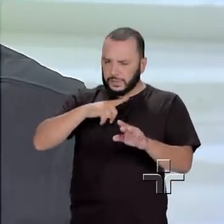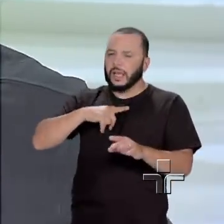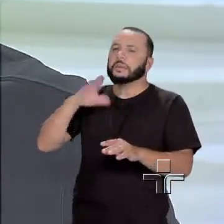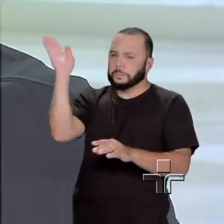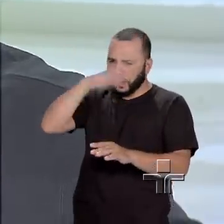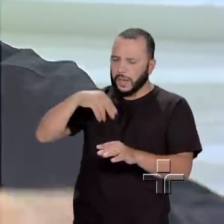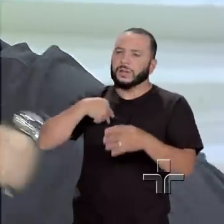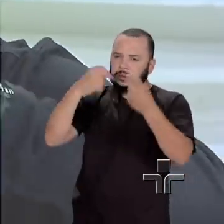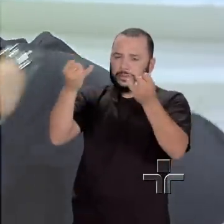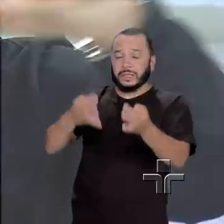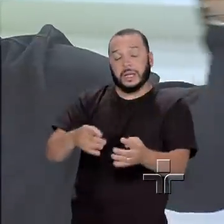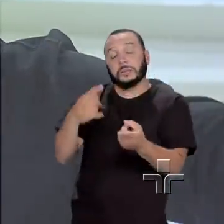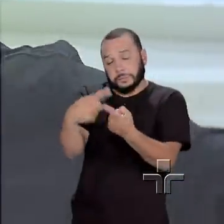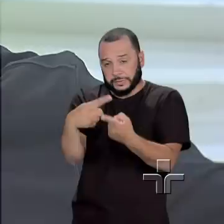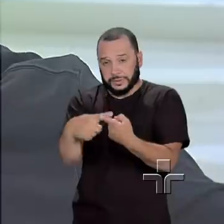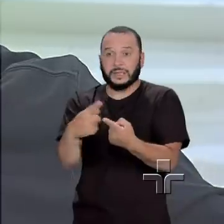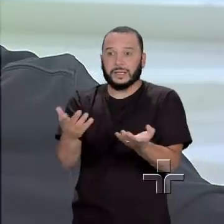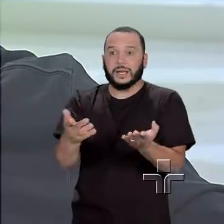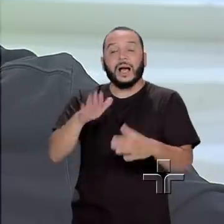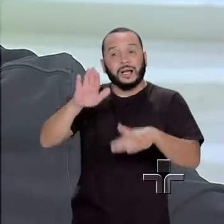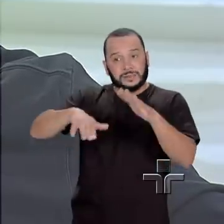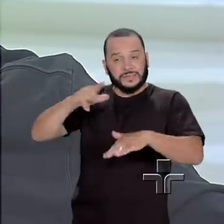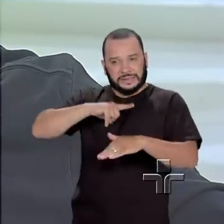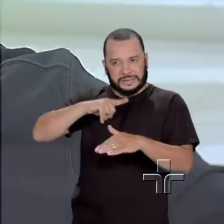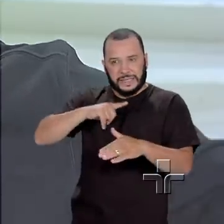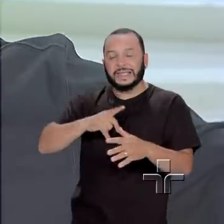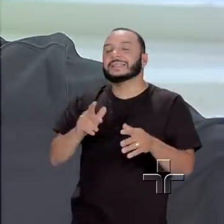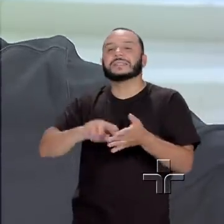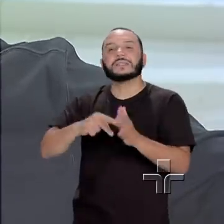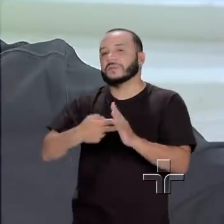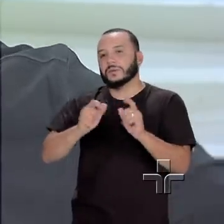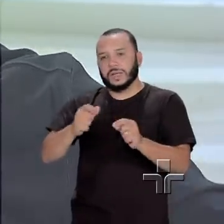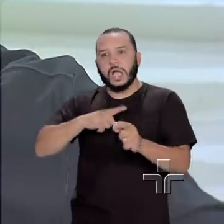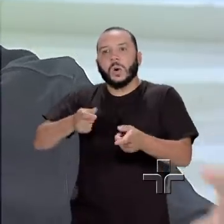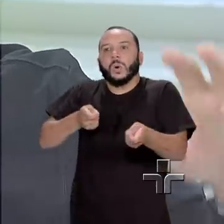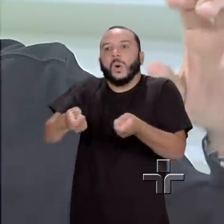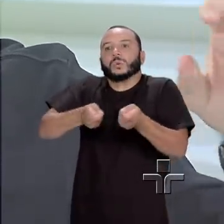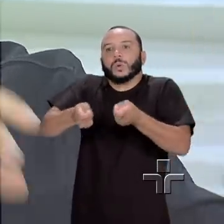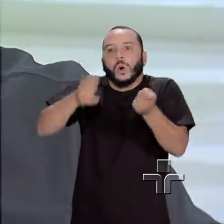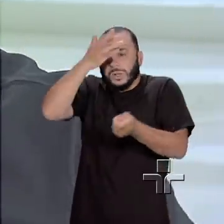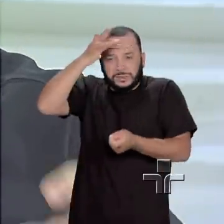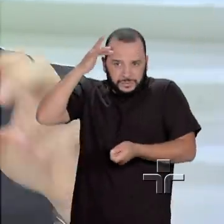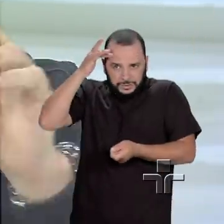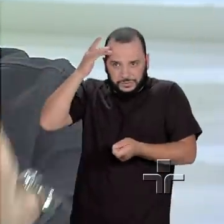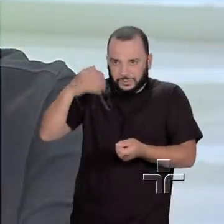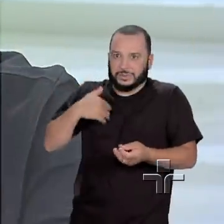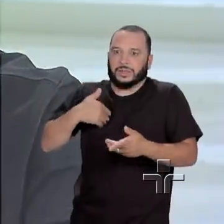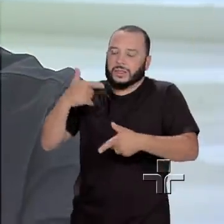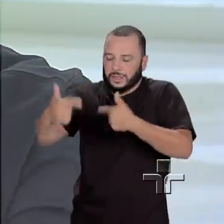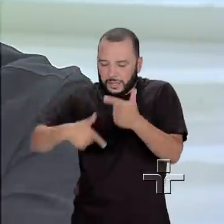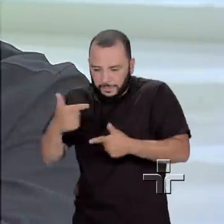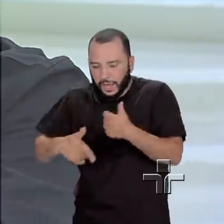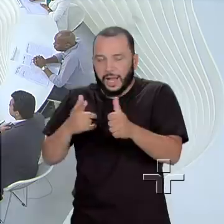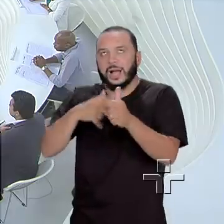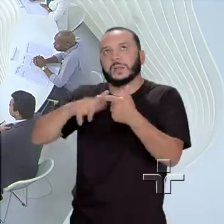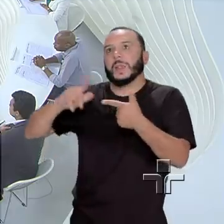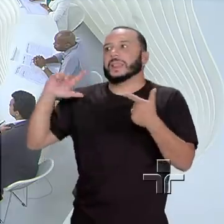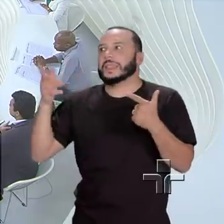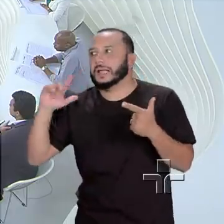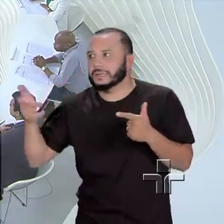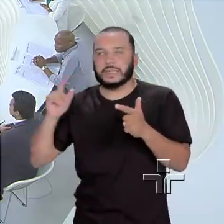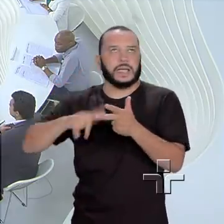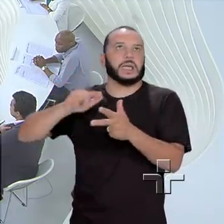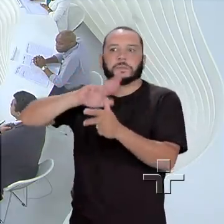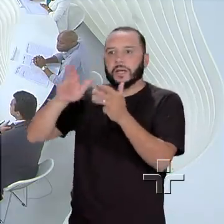má fé é que você está estabelecendo um super mecanismo de controle das pessoas que ou trabalham, ou se divertem, ou de qualquer